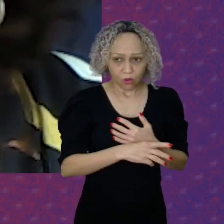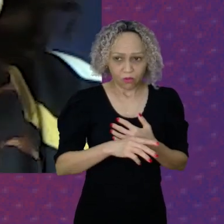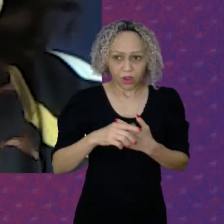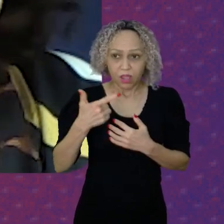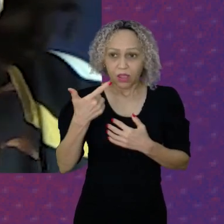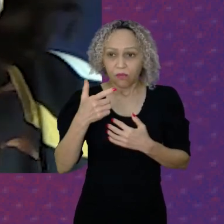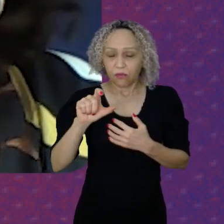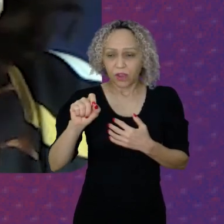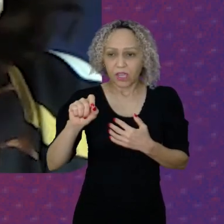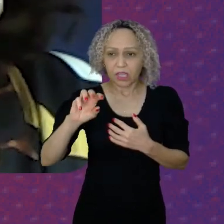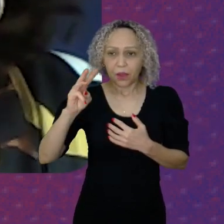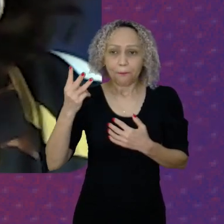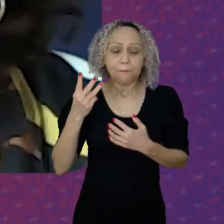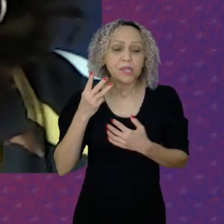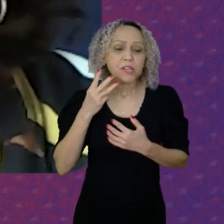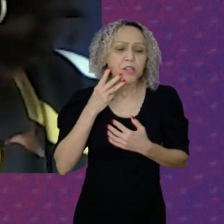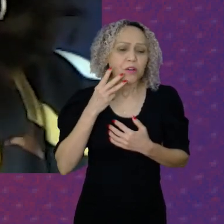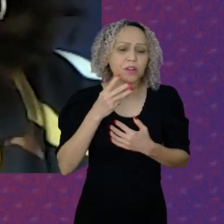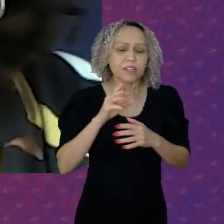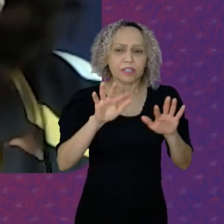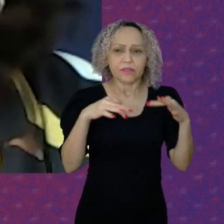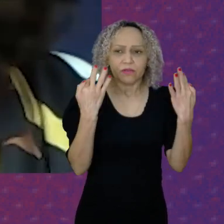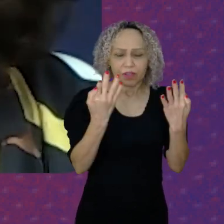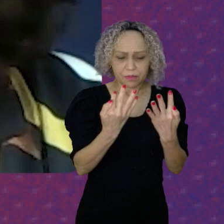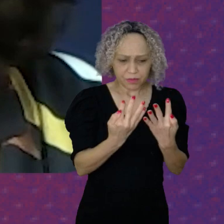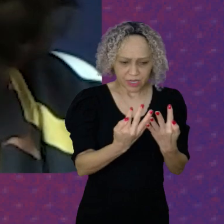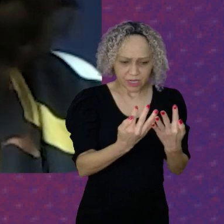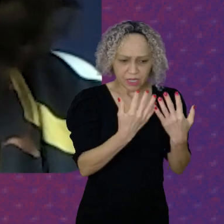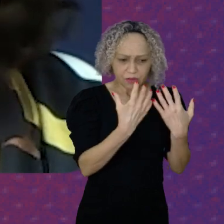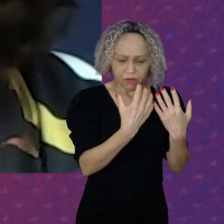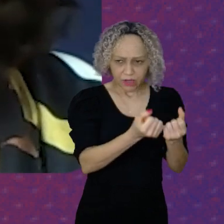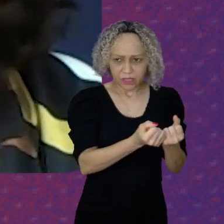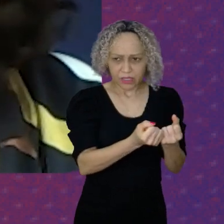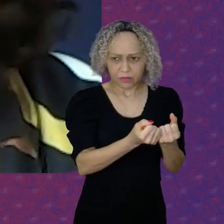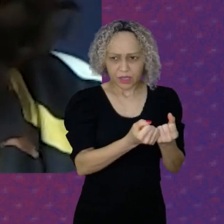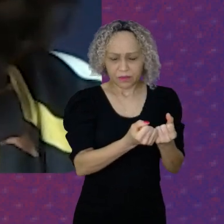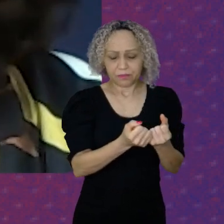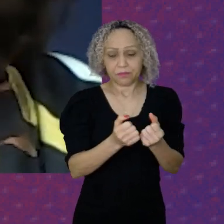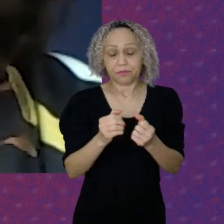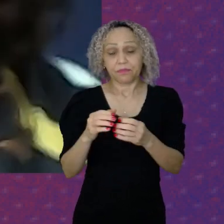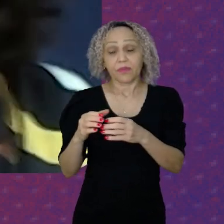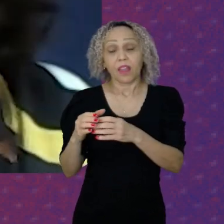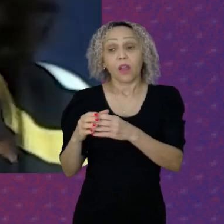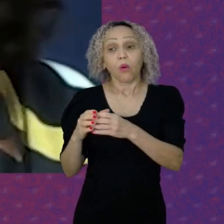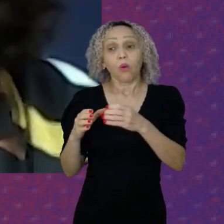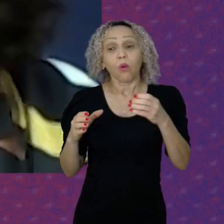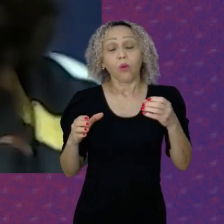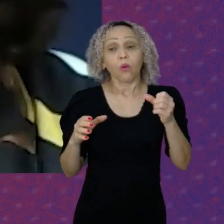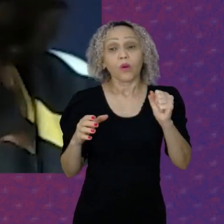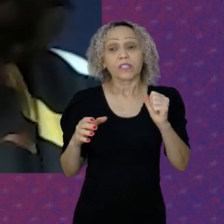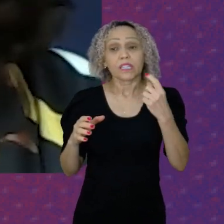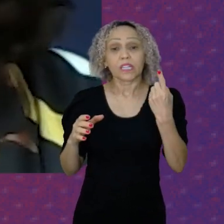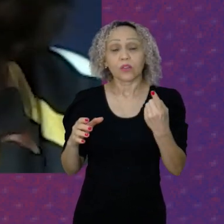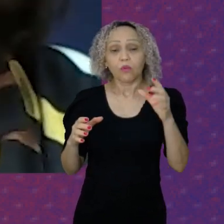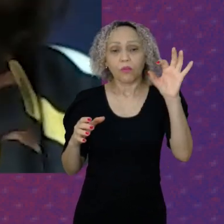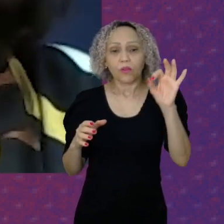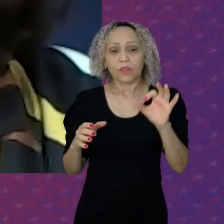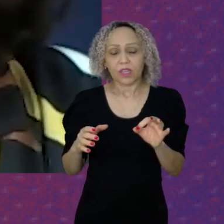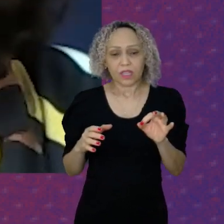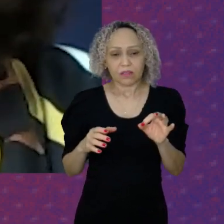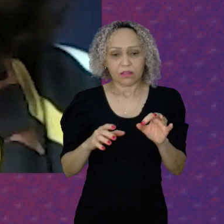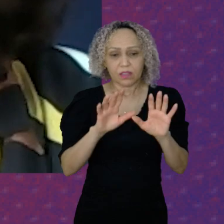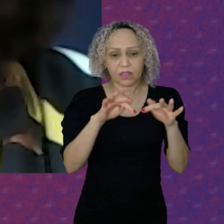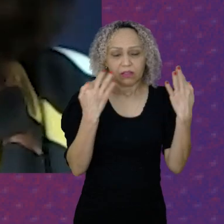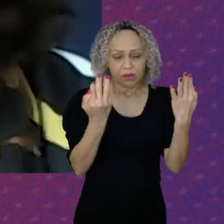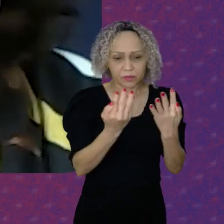famílias beneficiadas e em 81% dessas famílias são as mulheres que